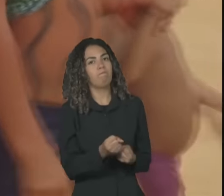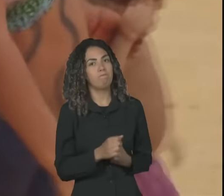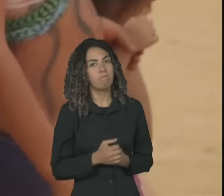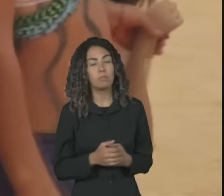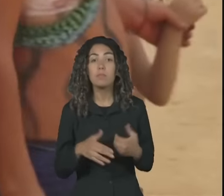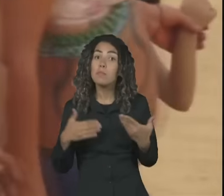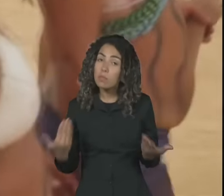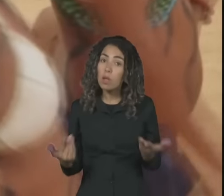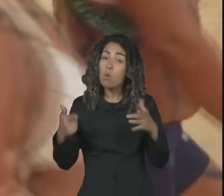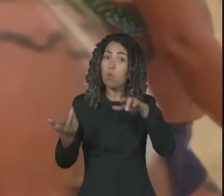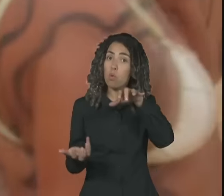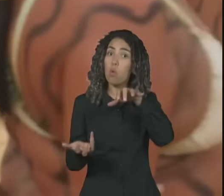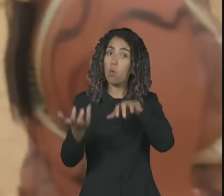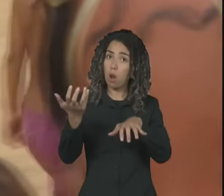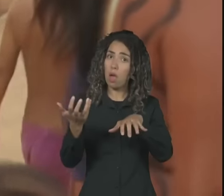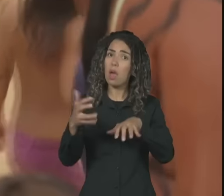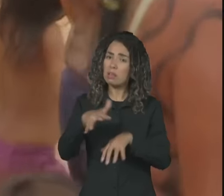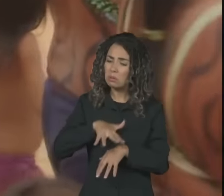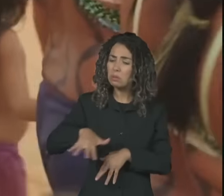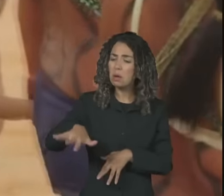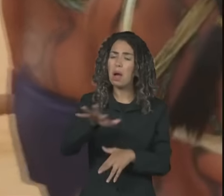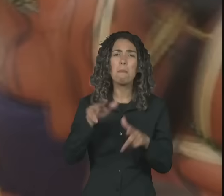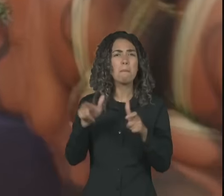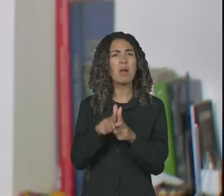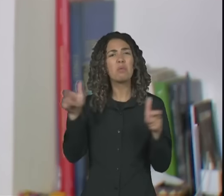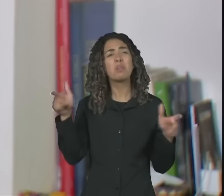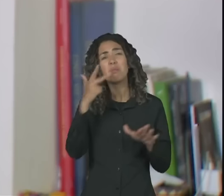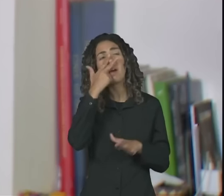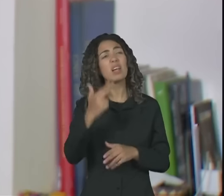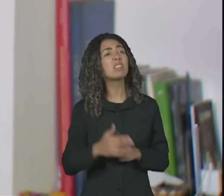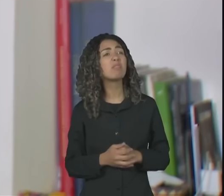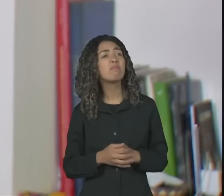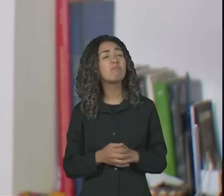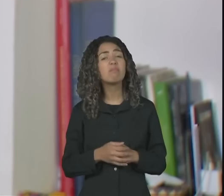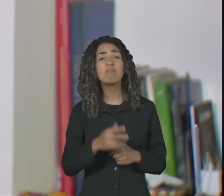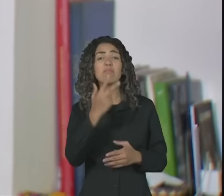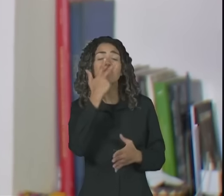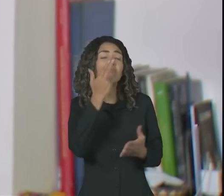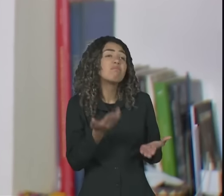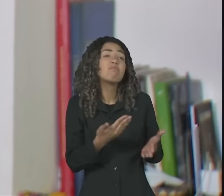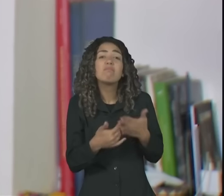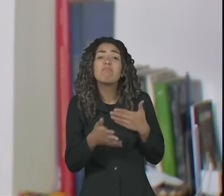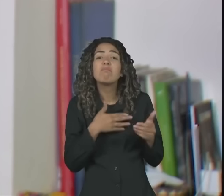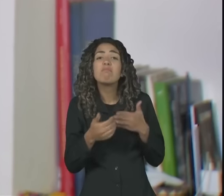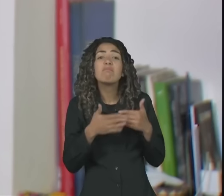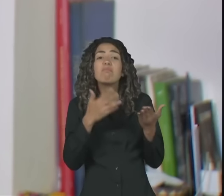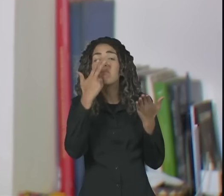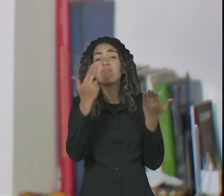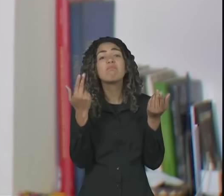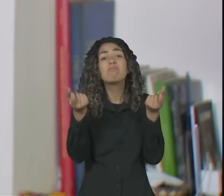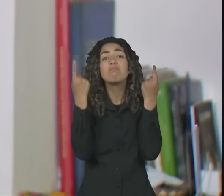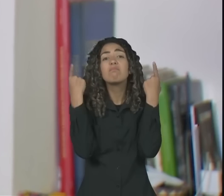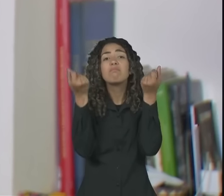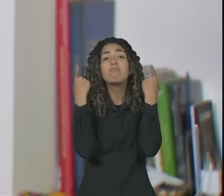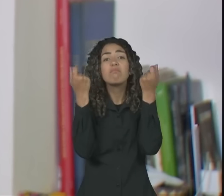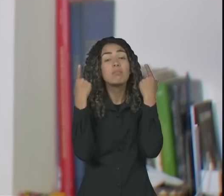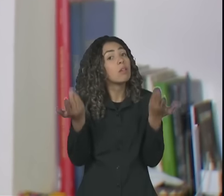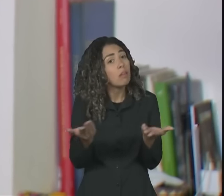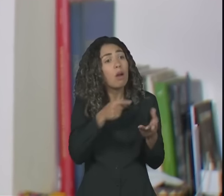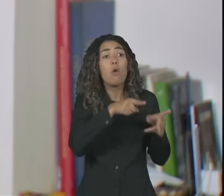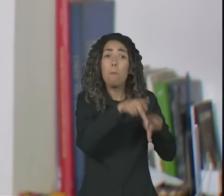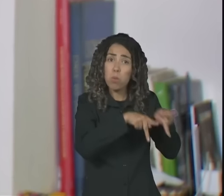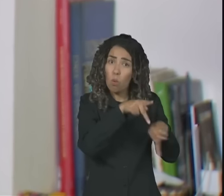Nacional parece completamente insensível a isso. E cabe à população prestar atenção nisso para escolher melhor